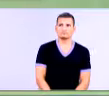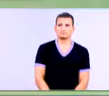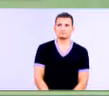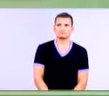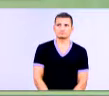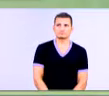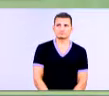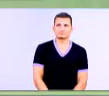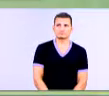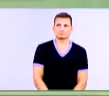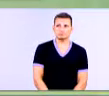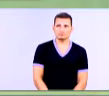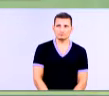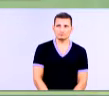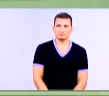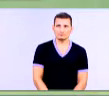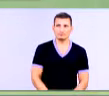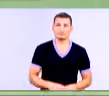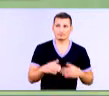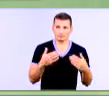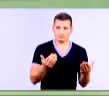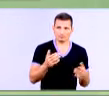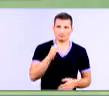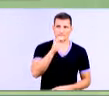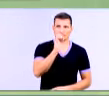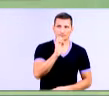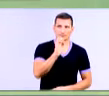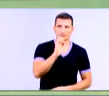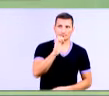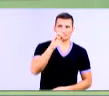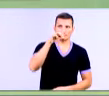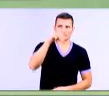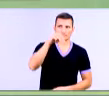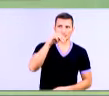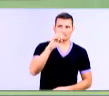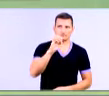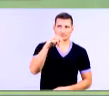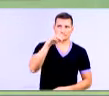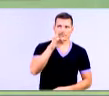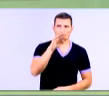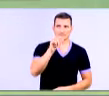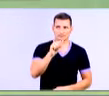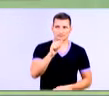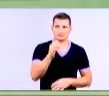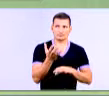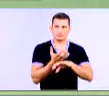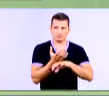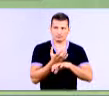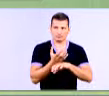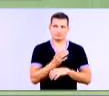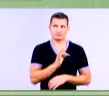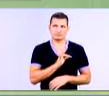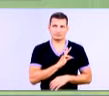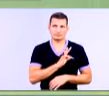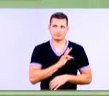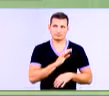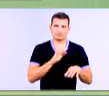Bem, gente, a ementa da disciplina Técnicas de Programação, tá?